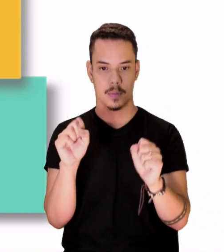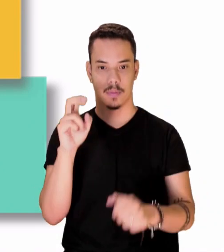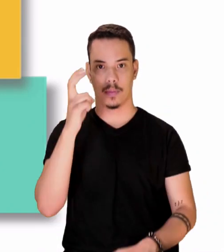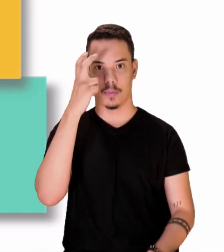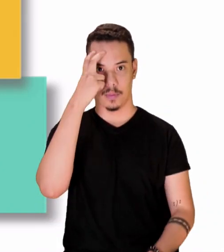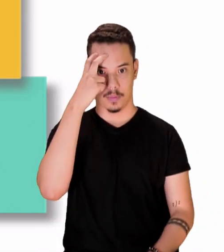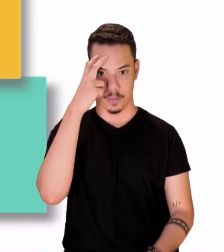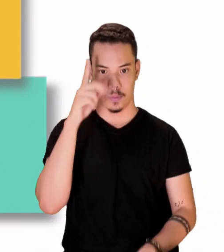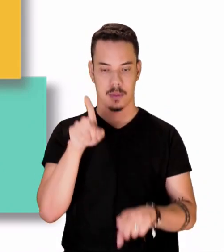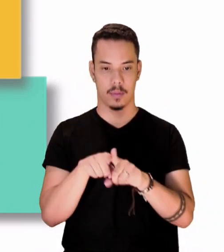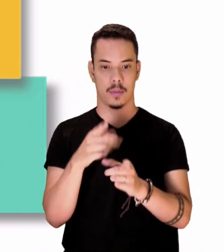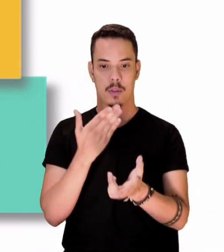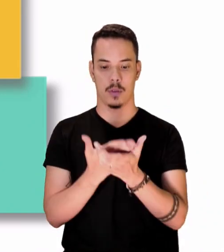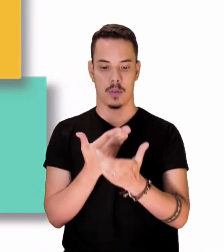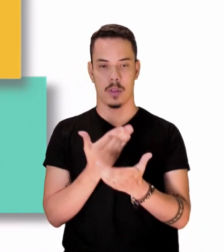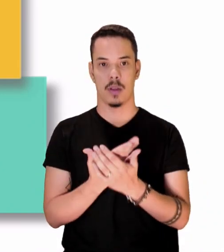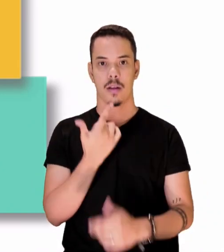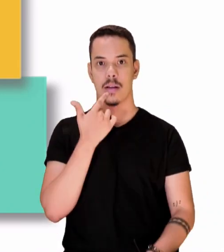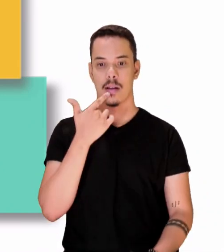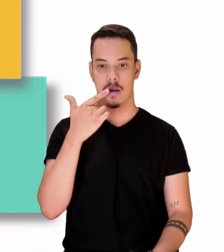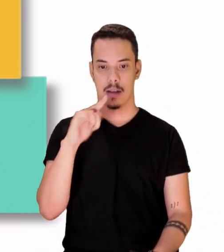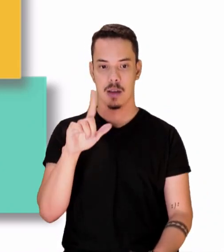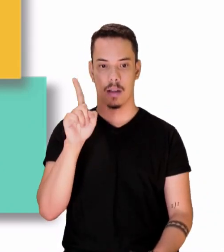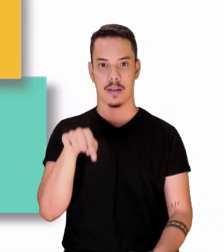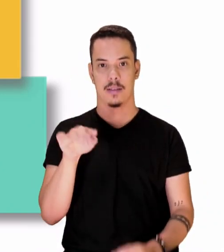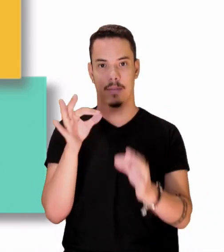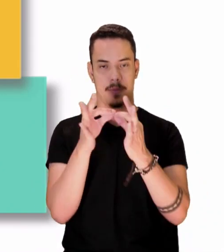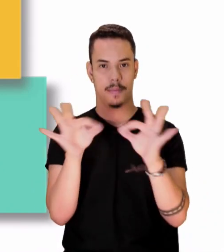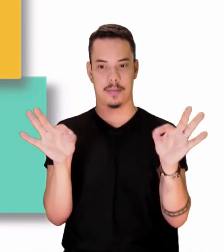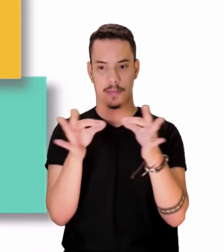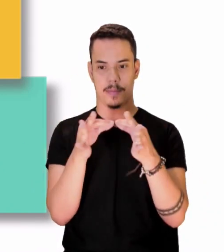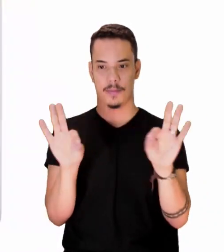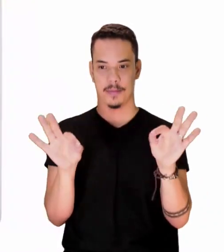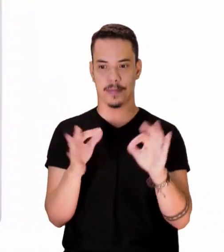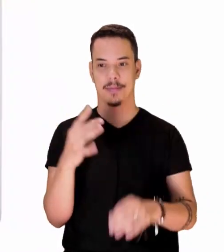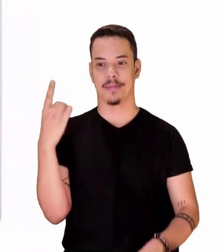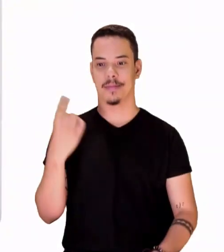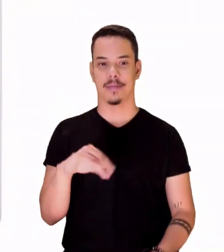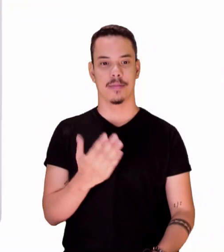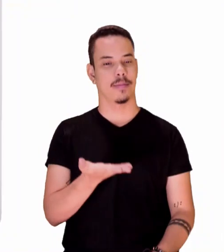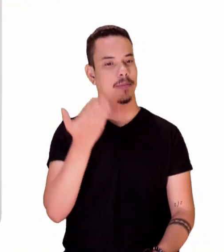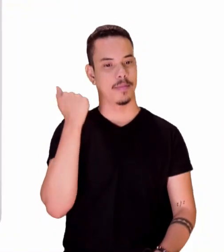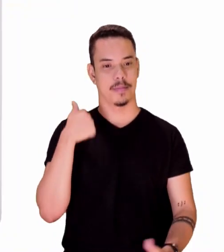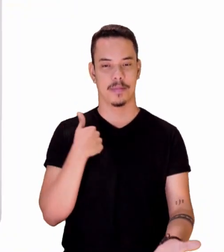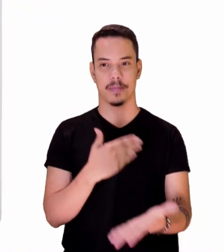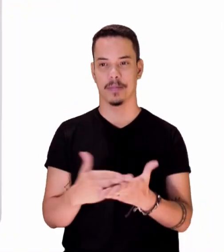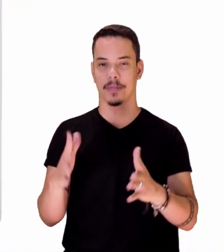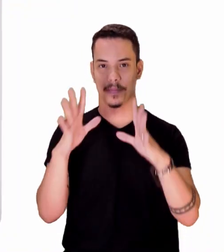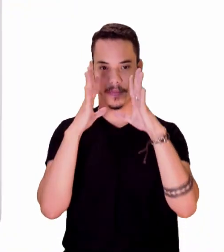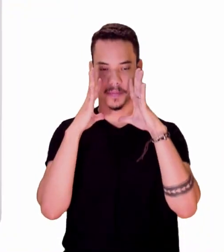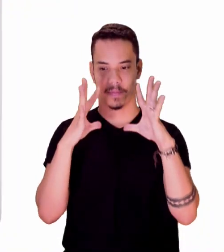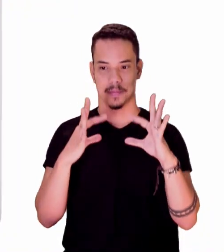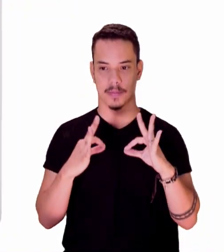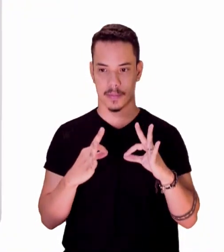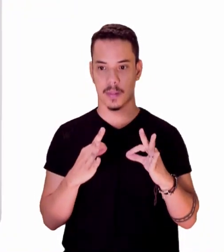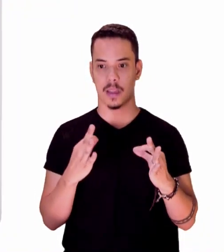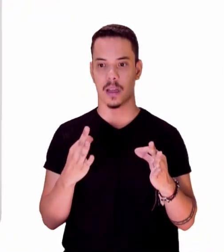estudo da língua 3, que são as figuras de sintaxe. Beleza? Então, amadinho, presta atenção